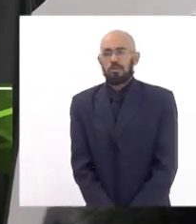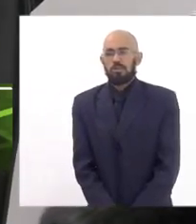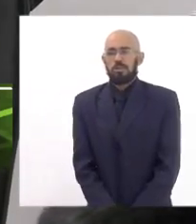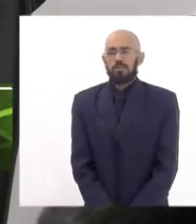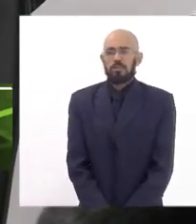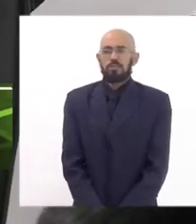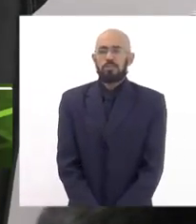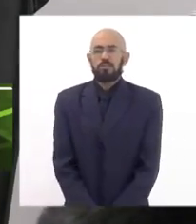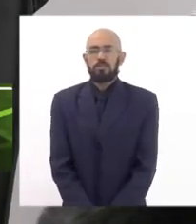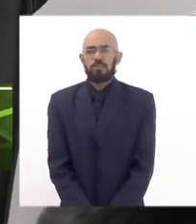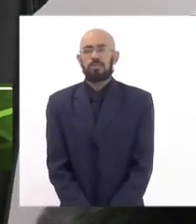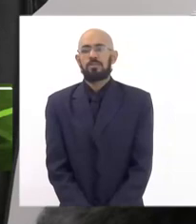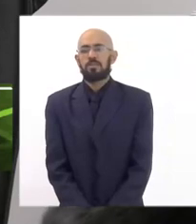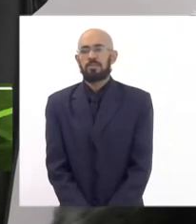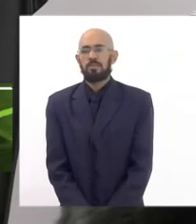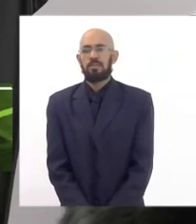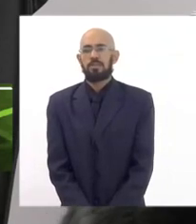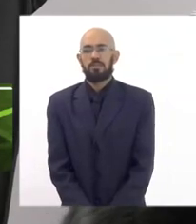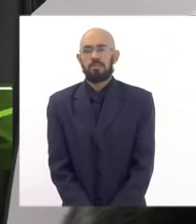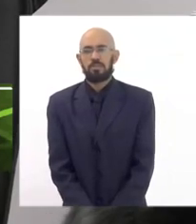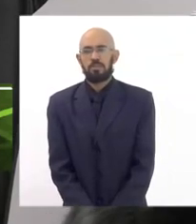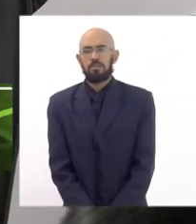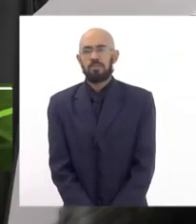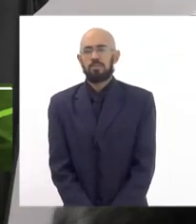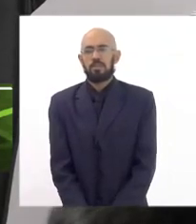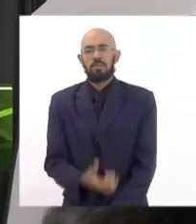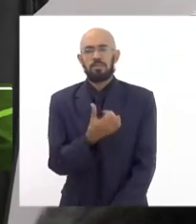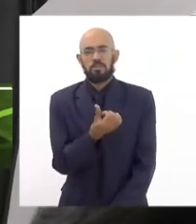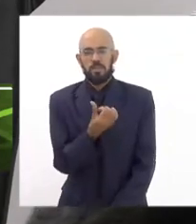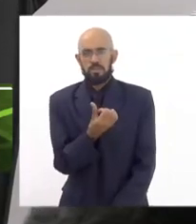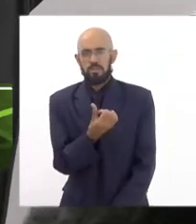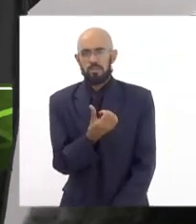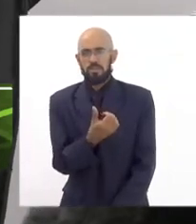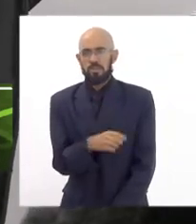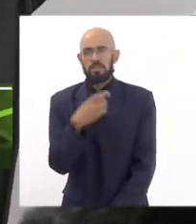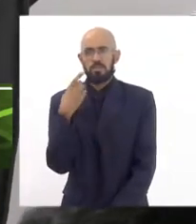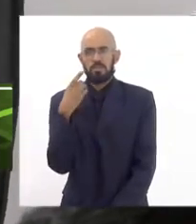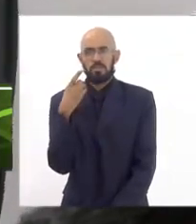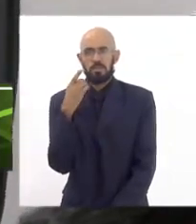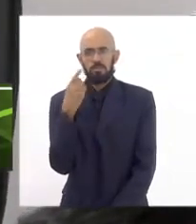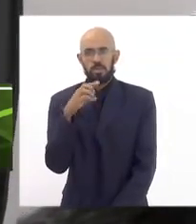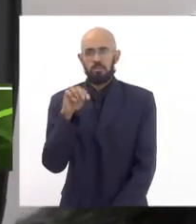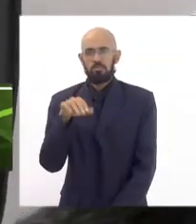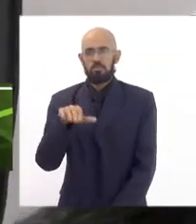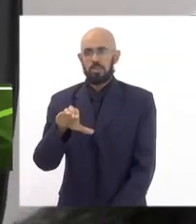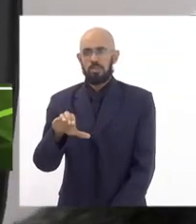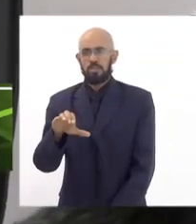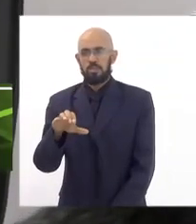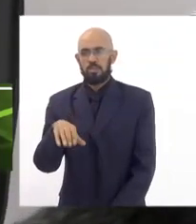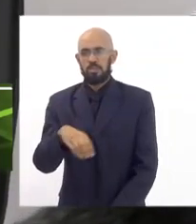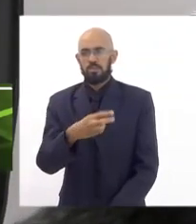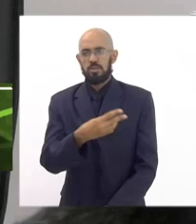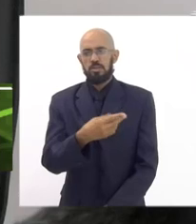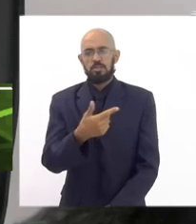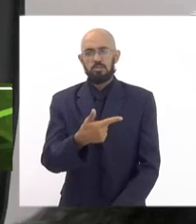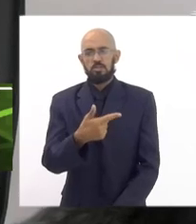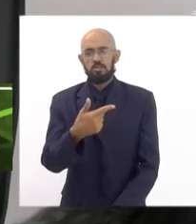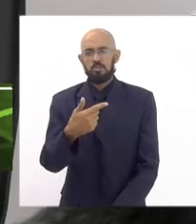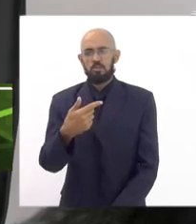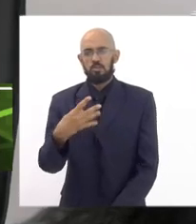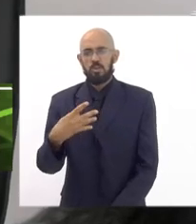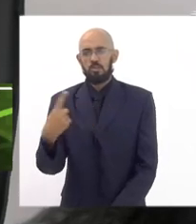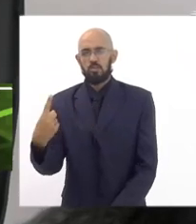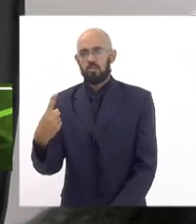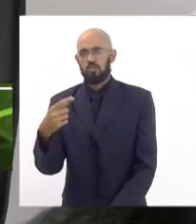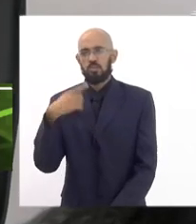Aprovado. 6 da pauta. Relator, deputado Carlos Mink. Projeto de lei 3241/2017, autoria do